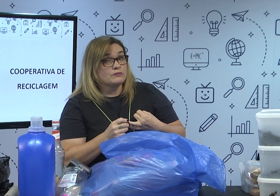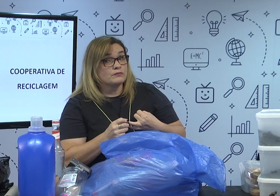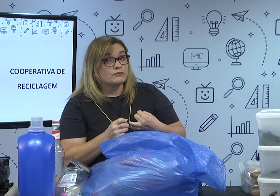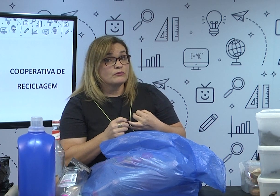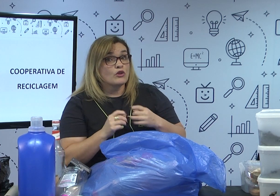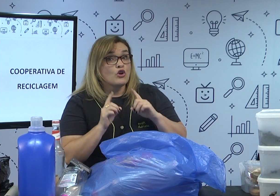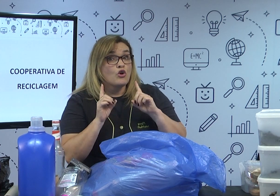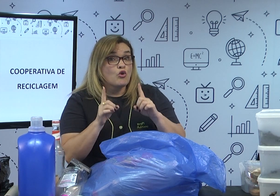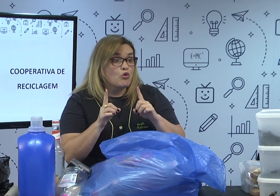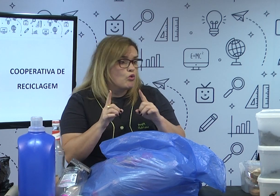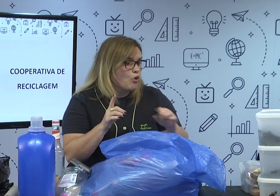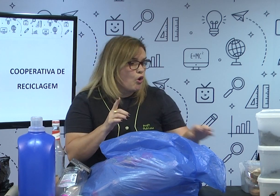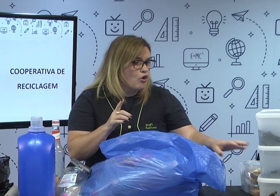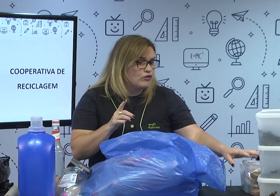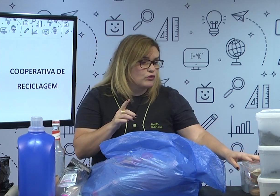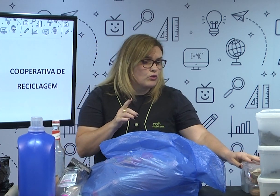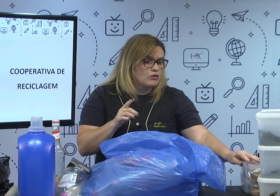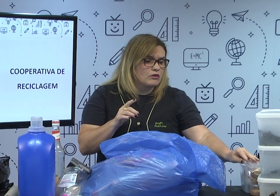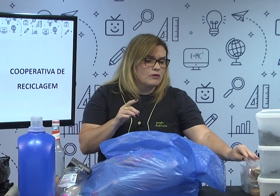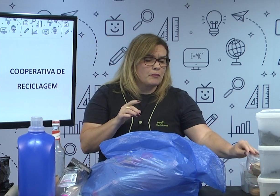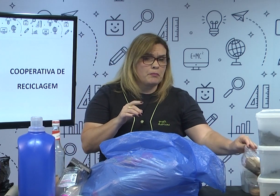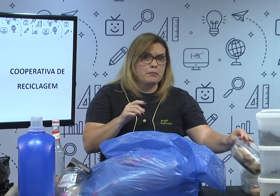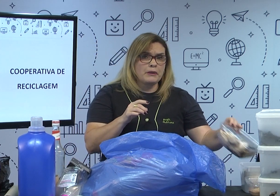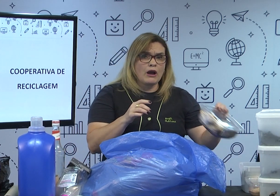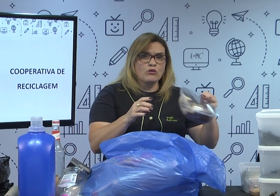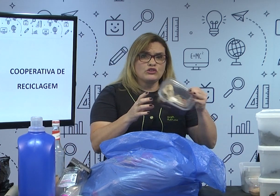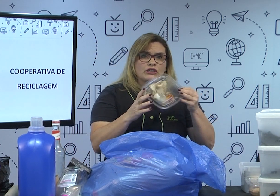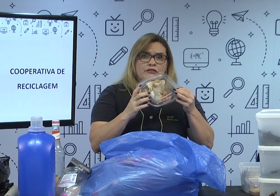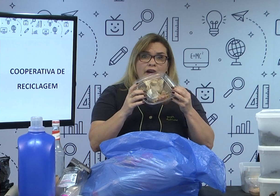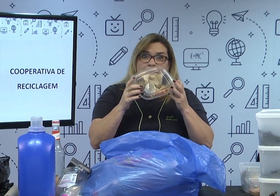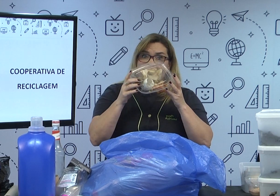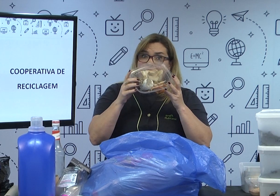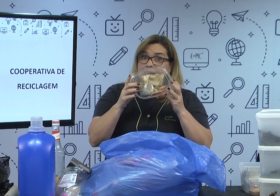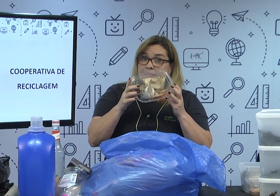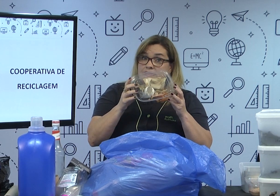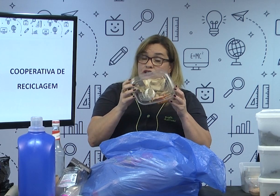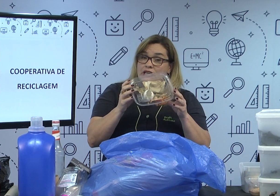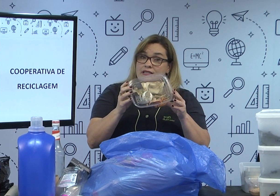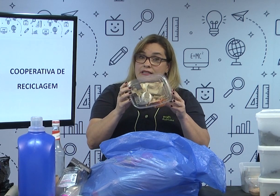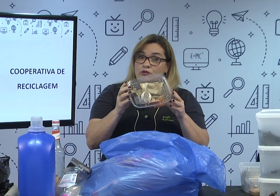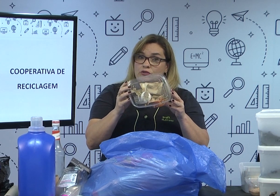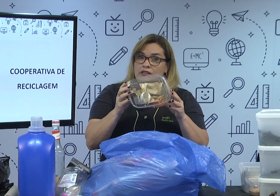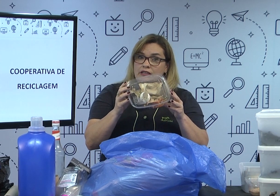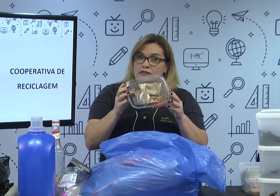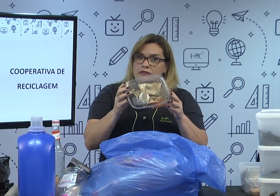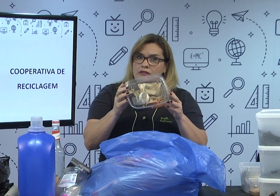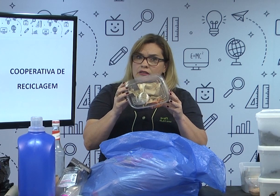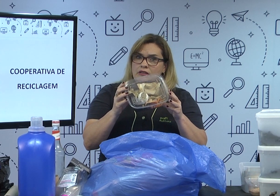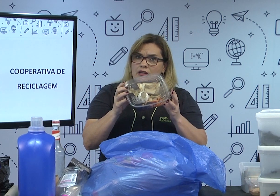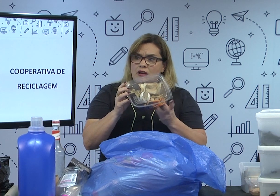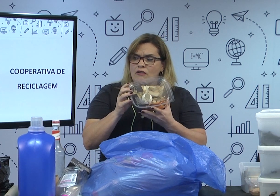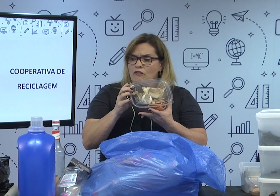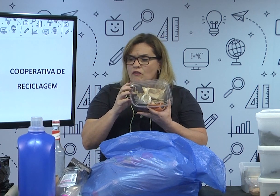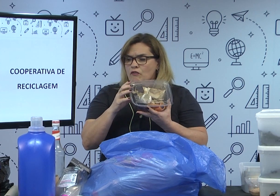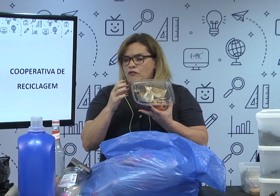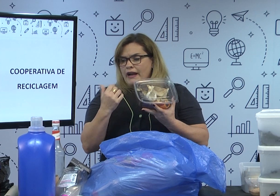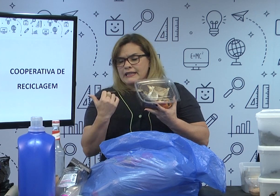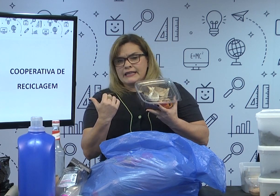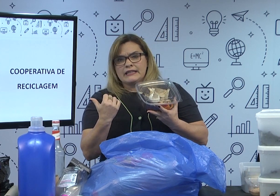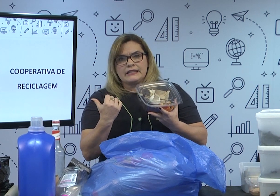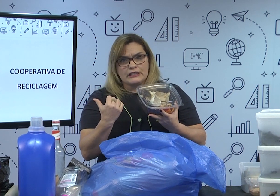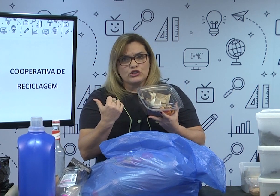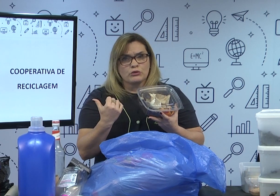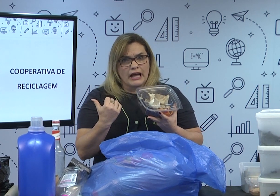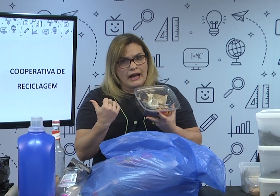mamão, o ovo. Para onde que vai estes resíduos aqui?